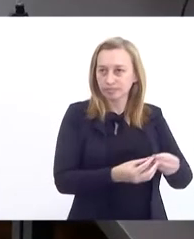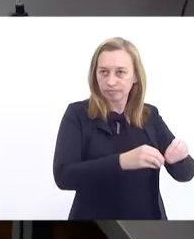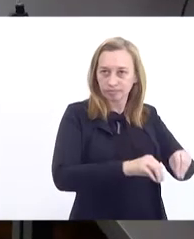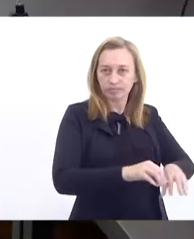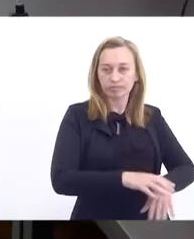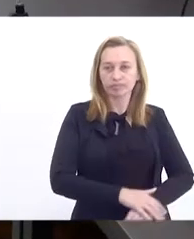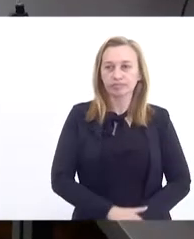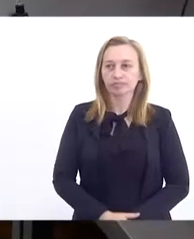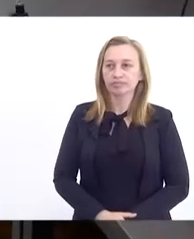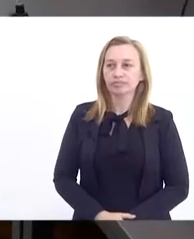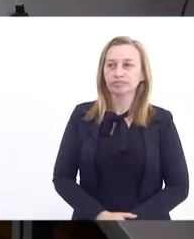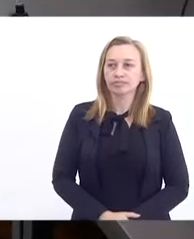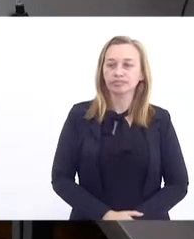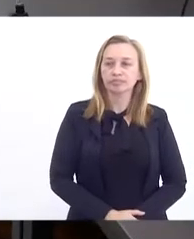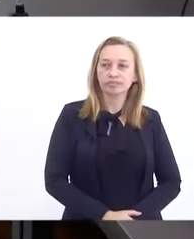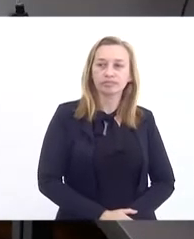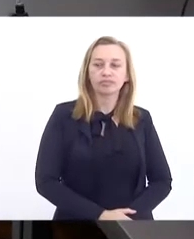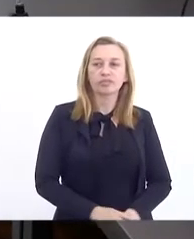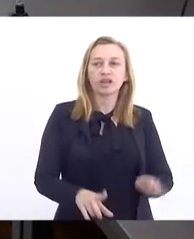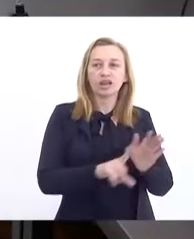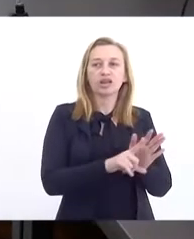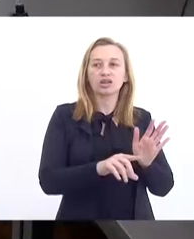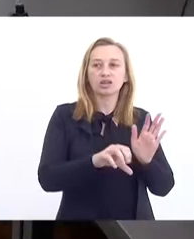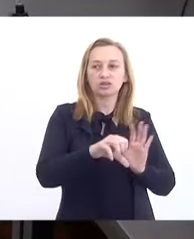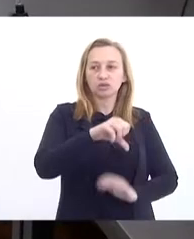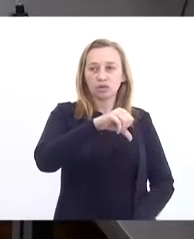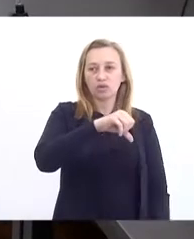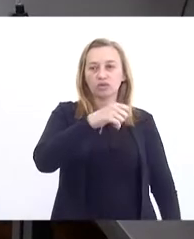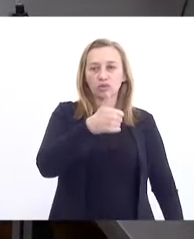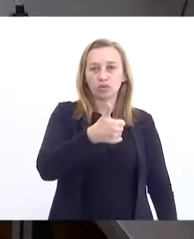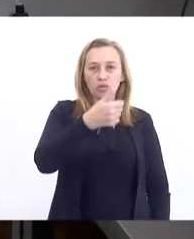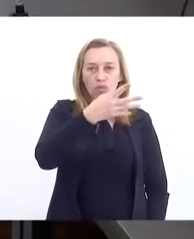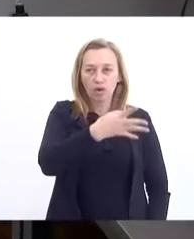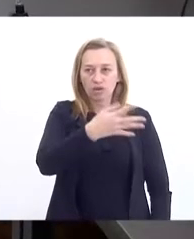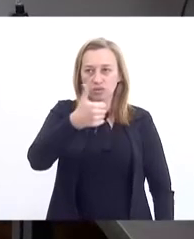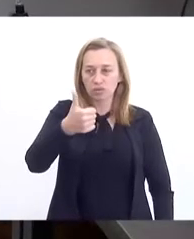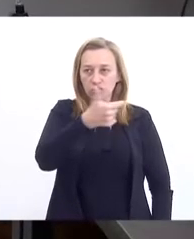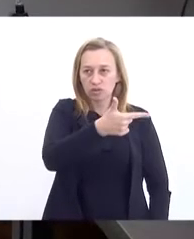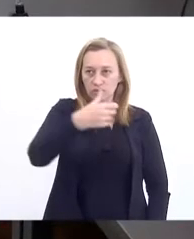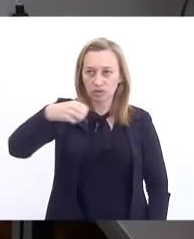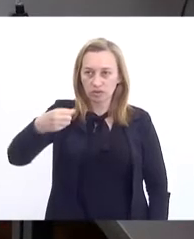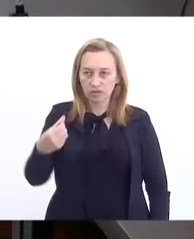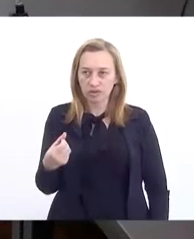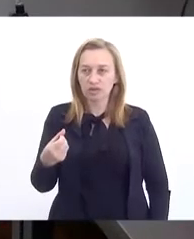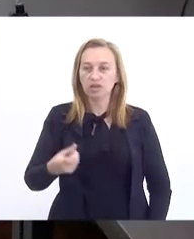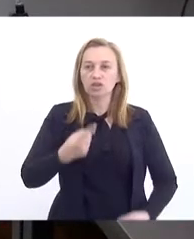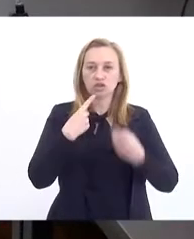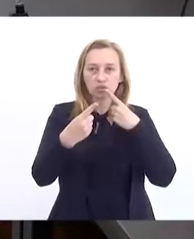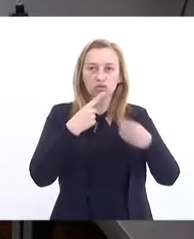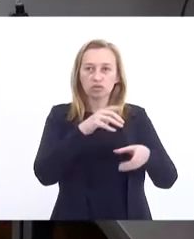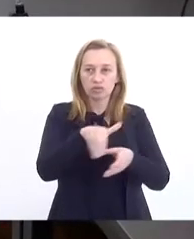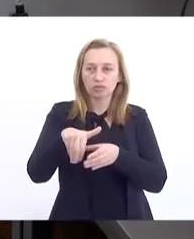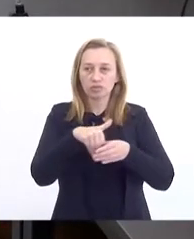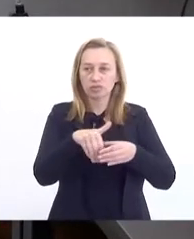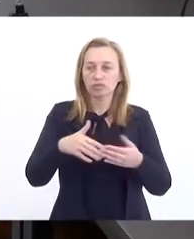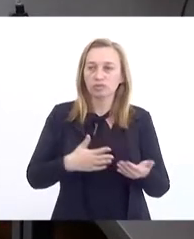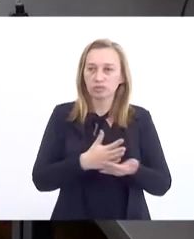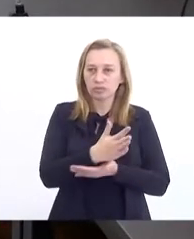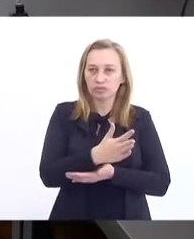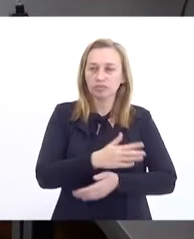prejudicabilidade. Pela lei 9141, de 17 de dezembro de 20. Em discussão, em votação,